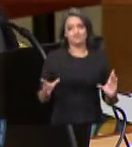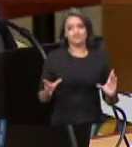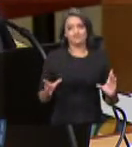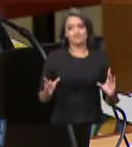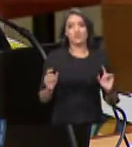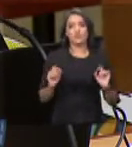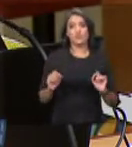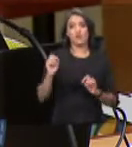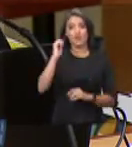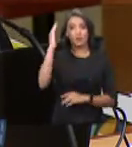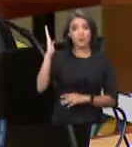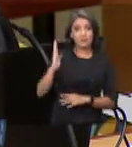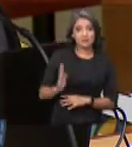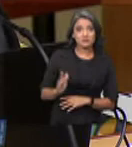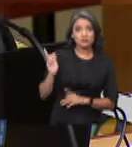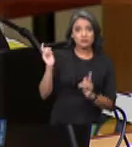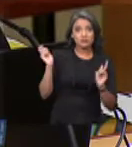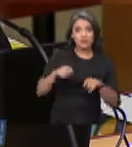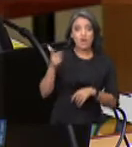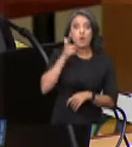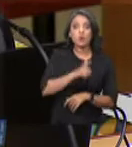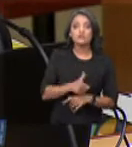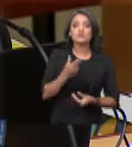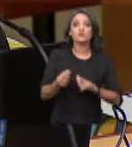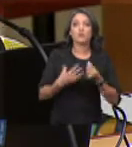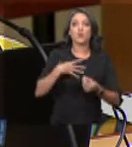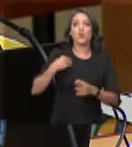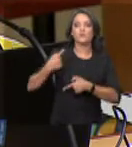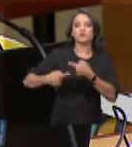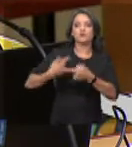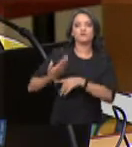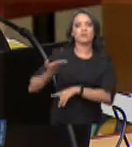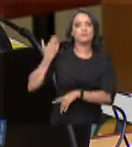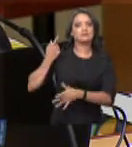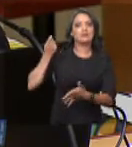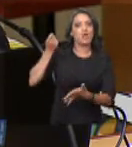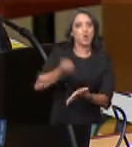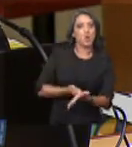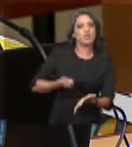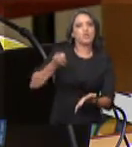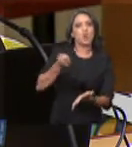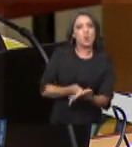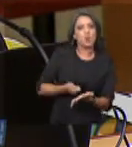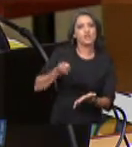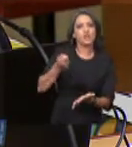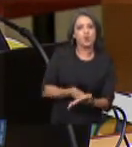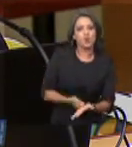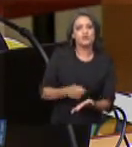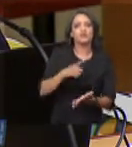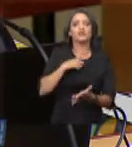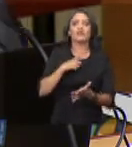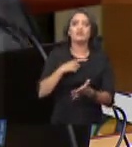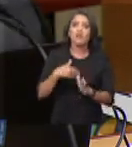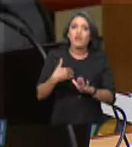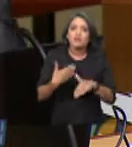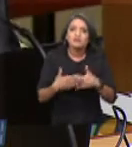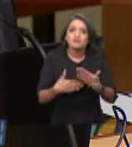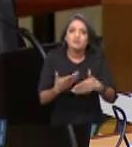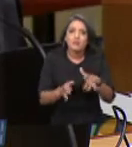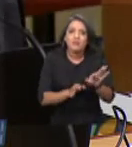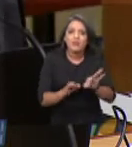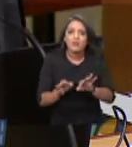que do Brasil foi alcançado pela luta de gerações passadas vem sendo trilhado e fortalecido